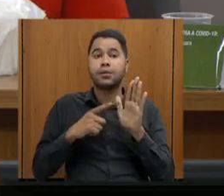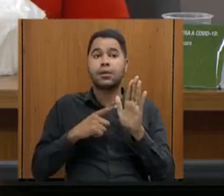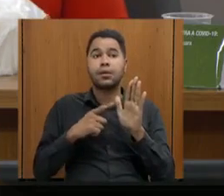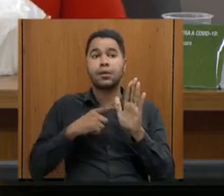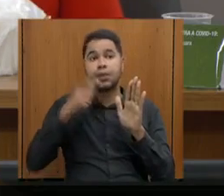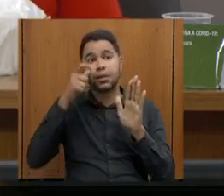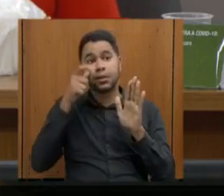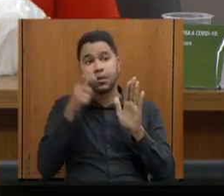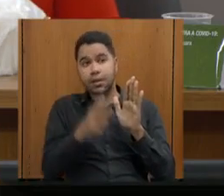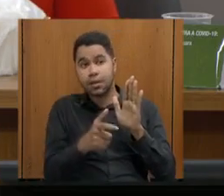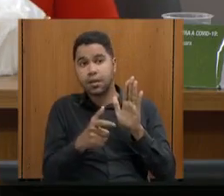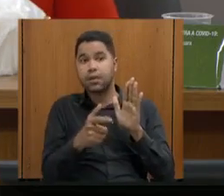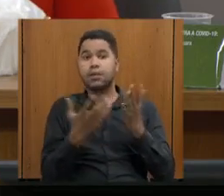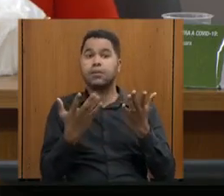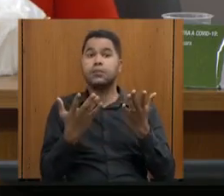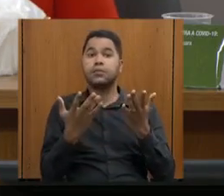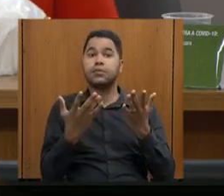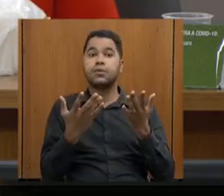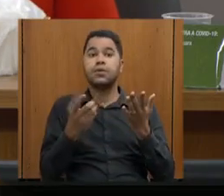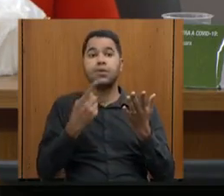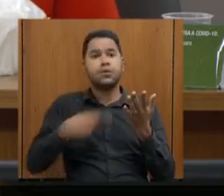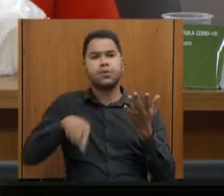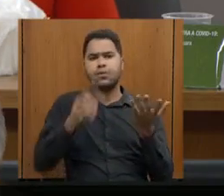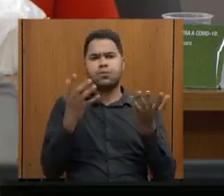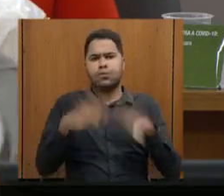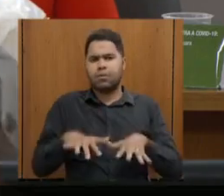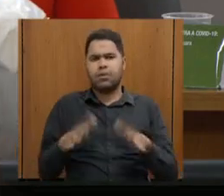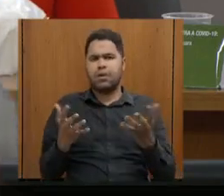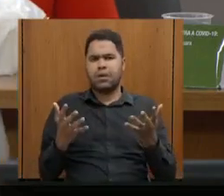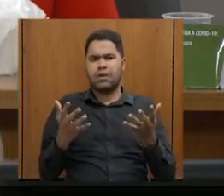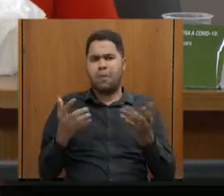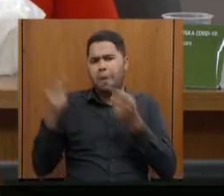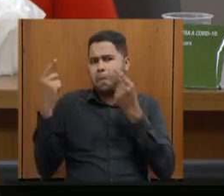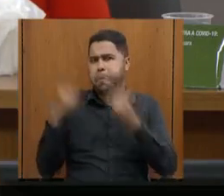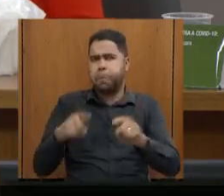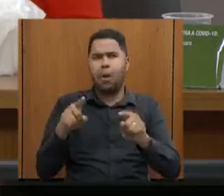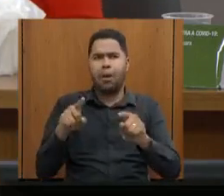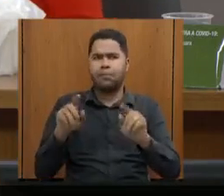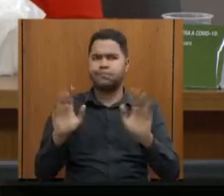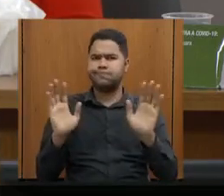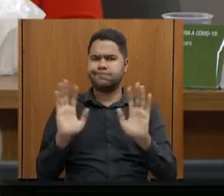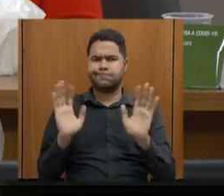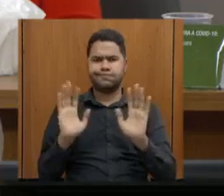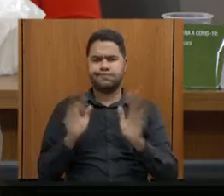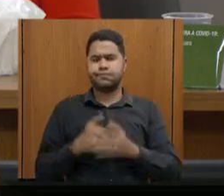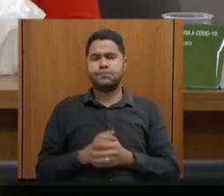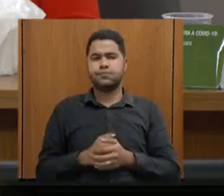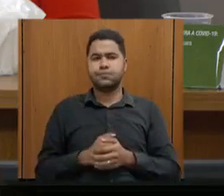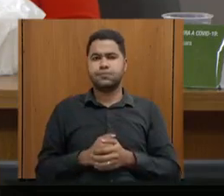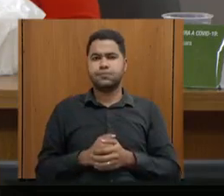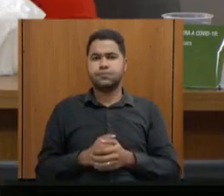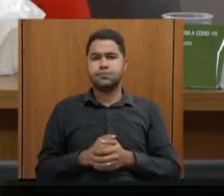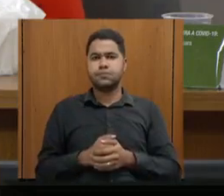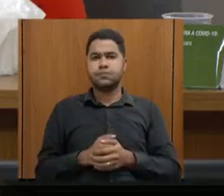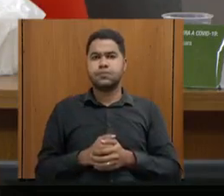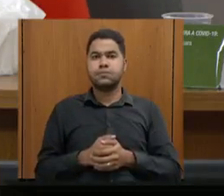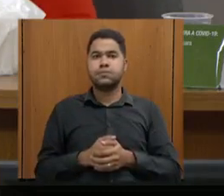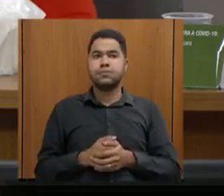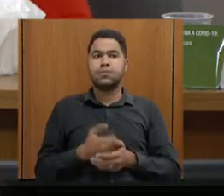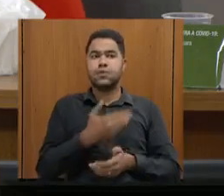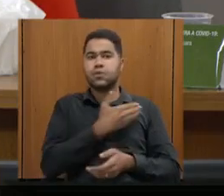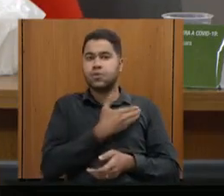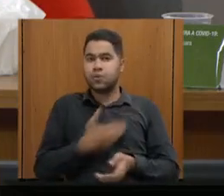todos os interesses dos acionistas minoritários Nós não queremos infringir nenhuma dessas regras de